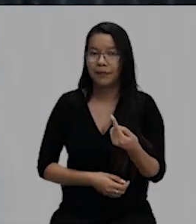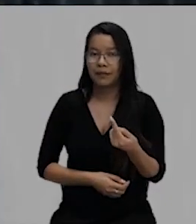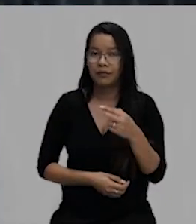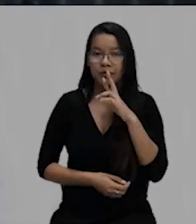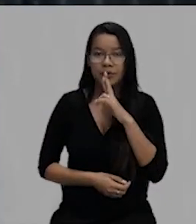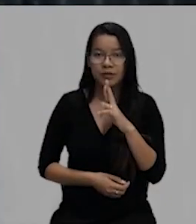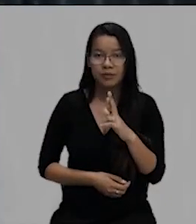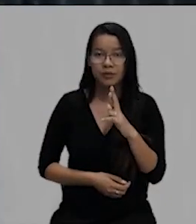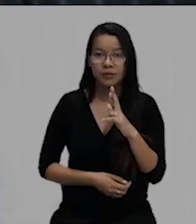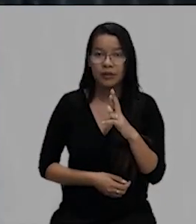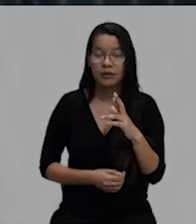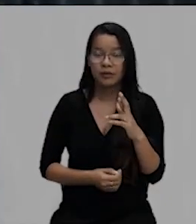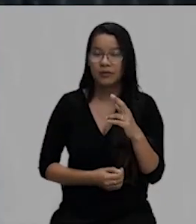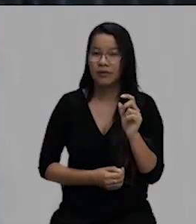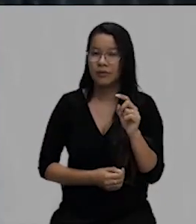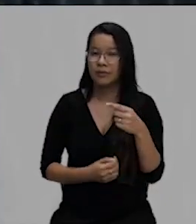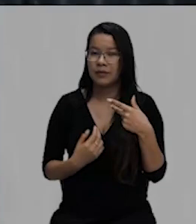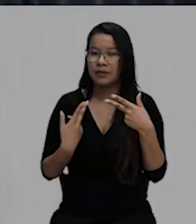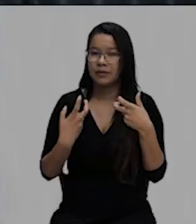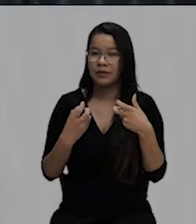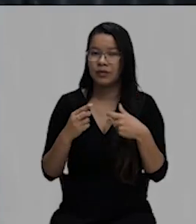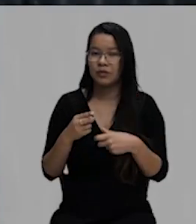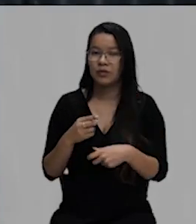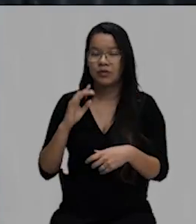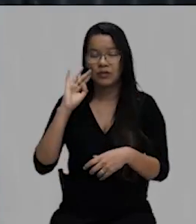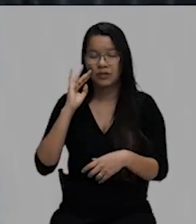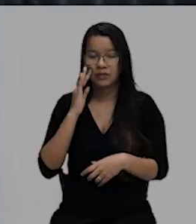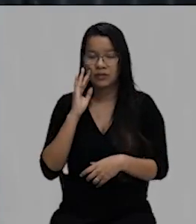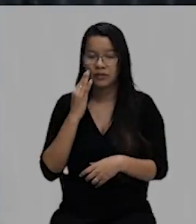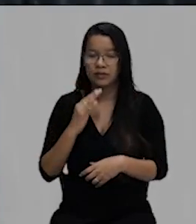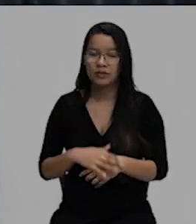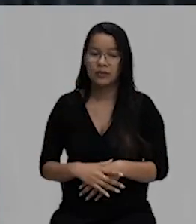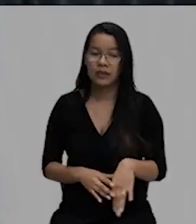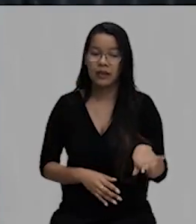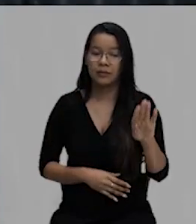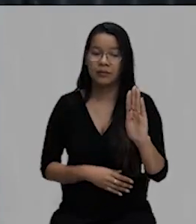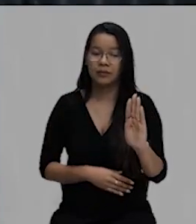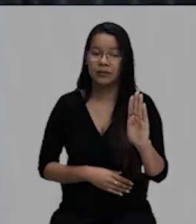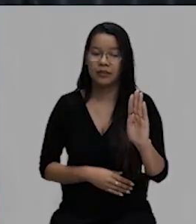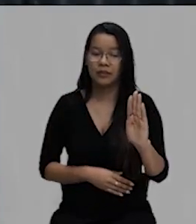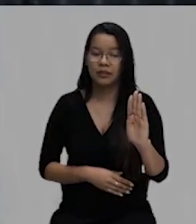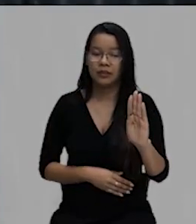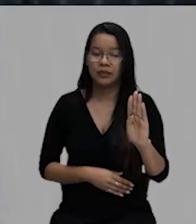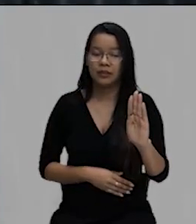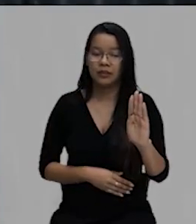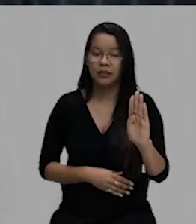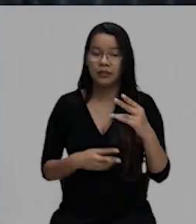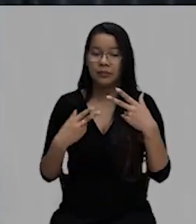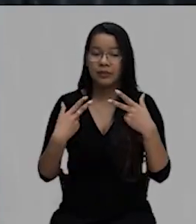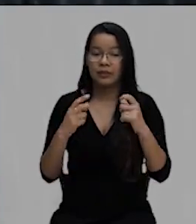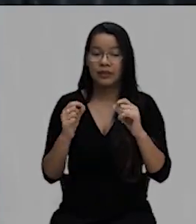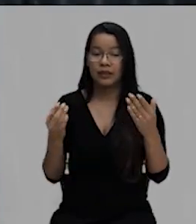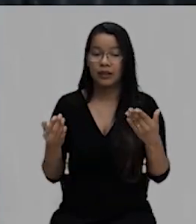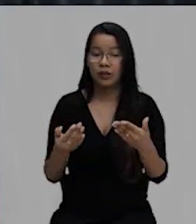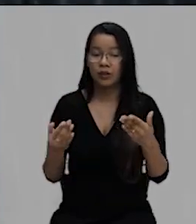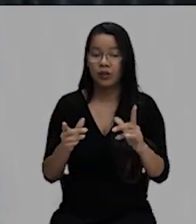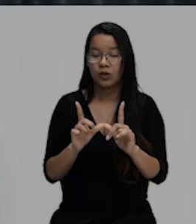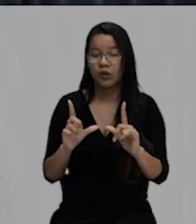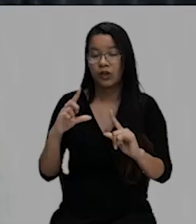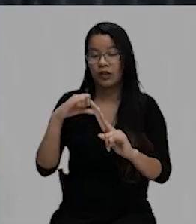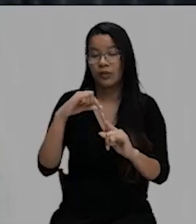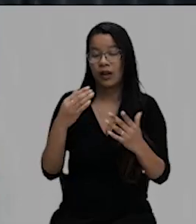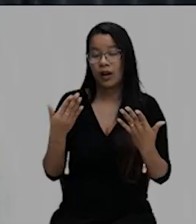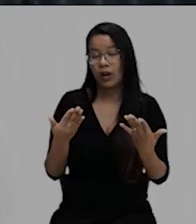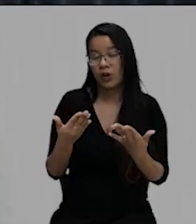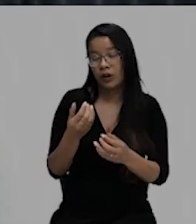entender, captando toda a ideia do estudo? Olha só aqui a nossa letra B. Perceba que agora o logaritmo está um pouquinho maior,